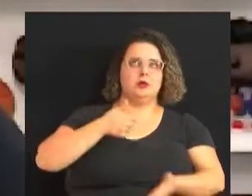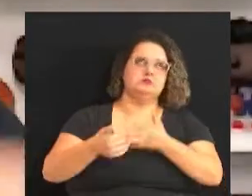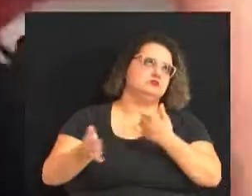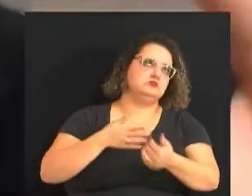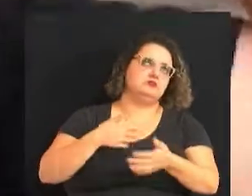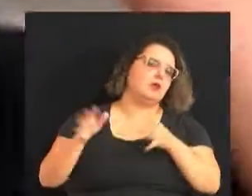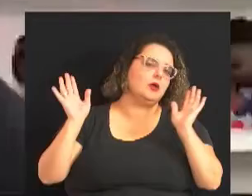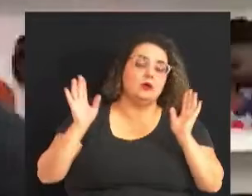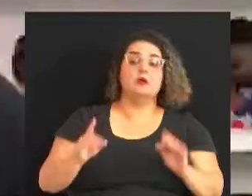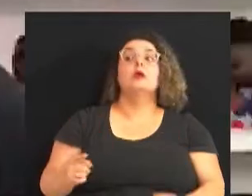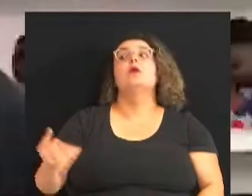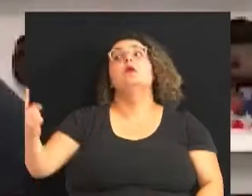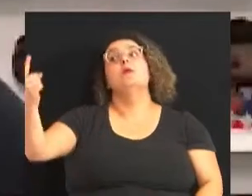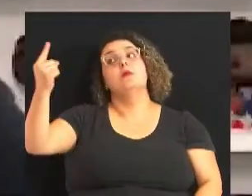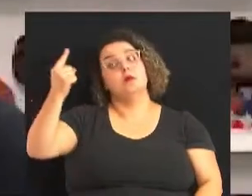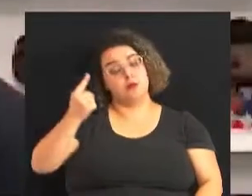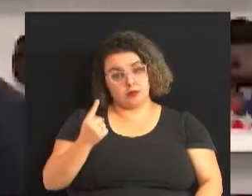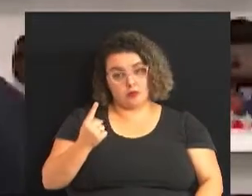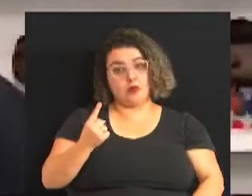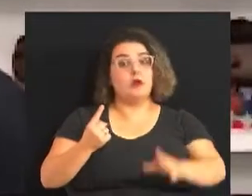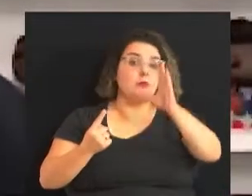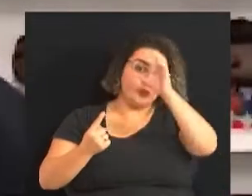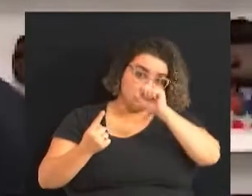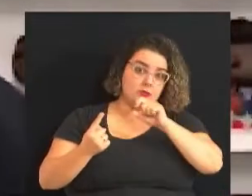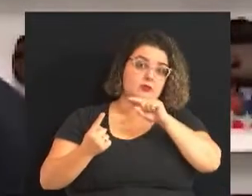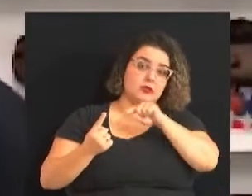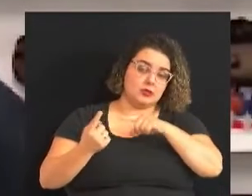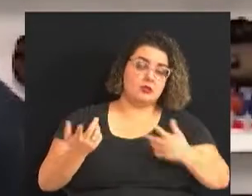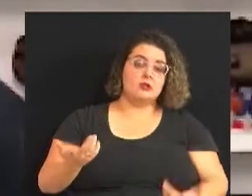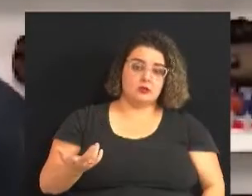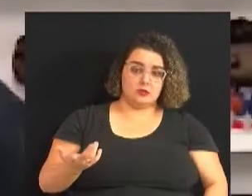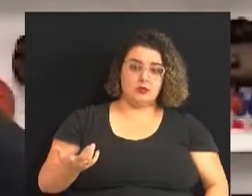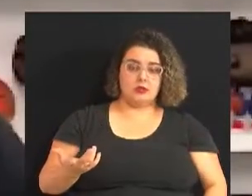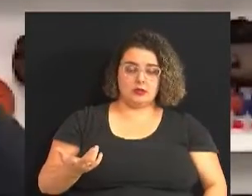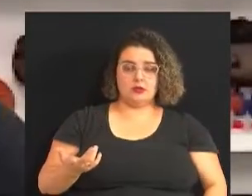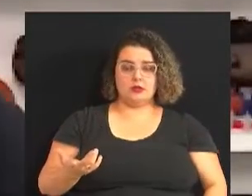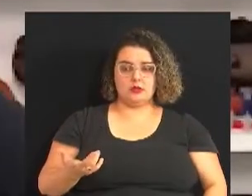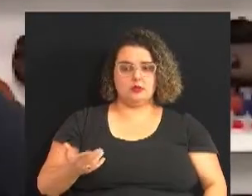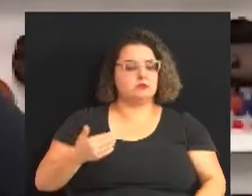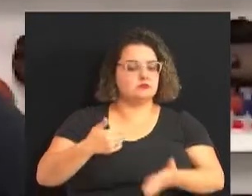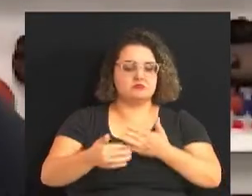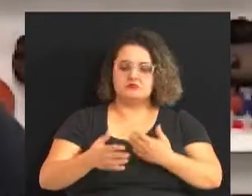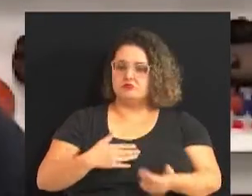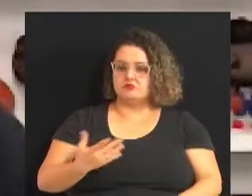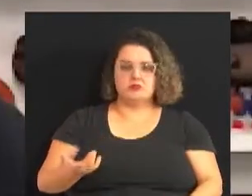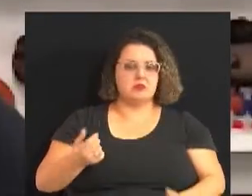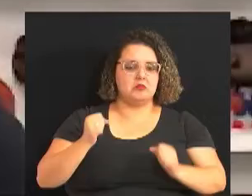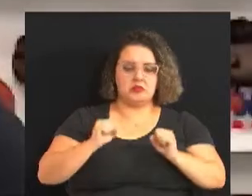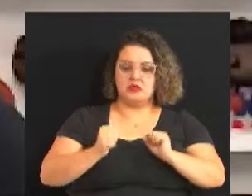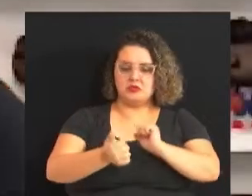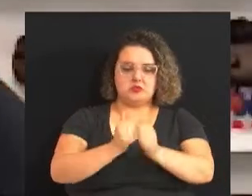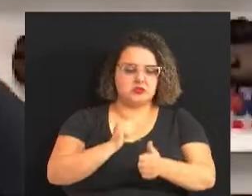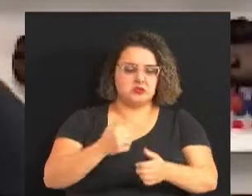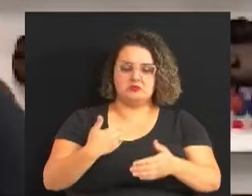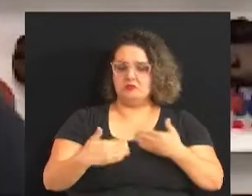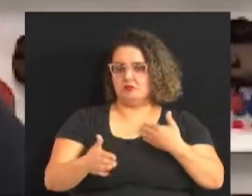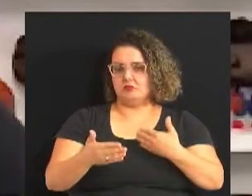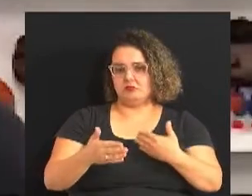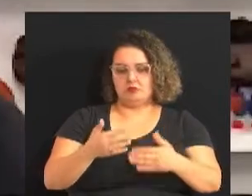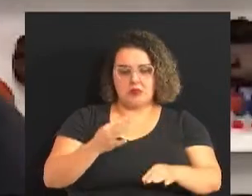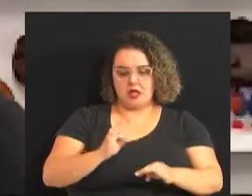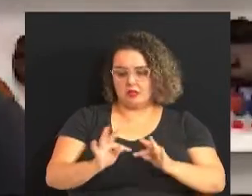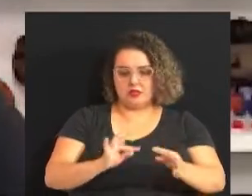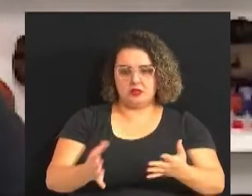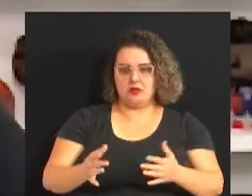cara realmente que você possa aprender com ele. Aí, independente da posição, pode ser jogador, pode ser treinador, pode ser preparador físico, pode